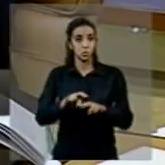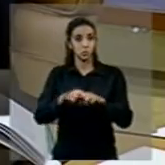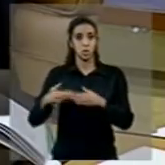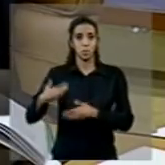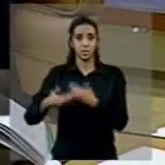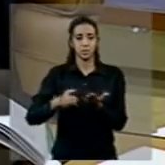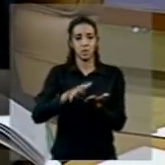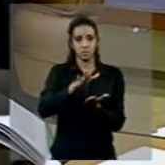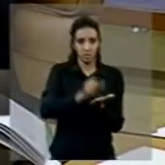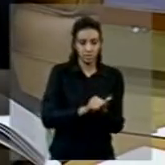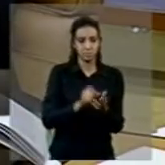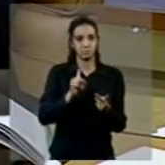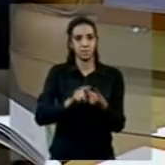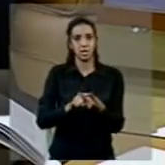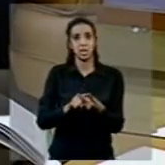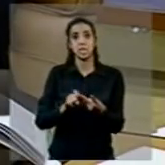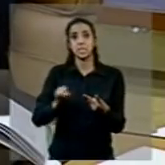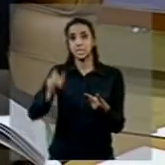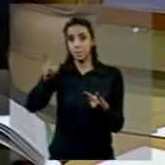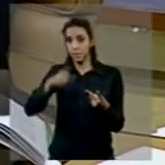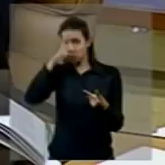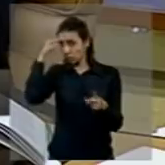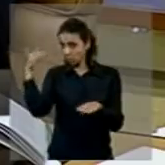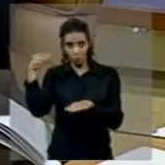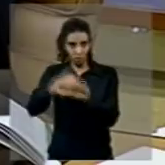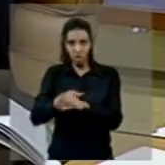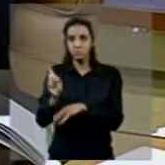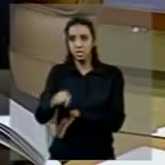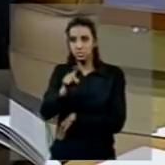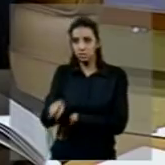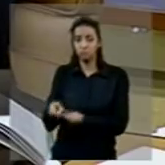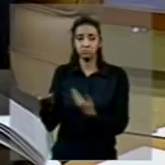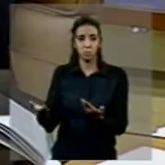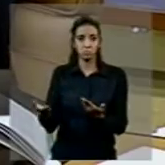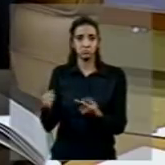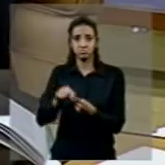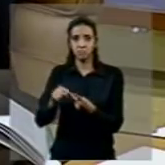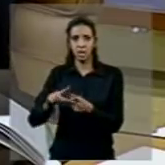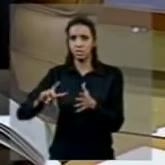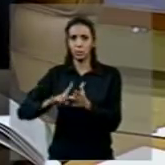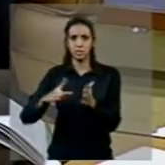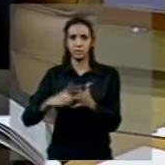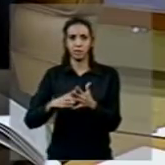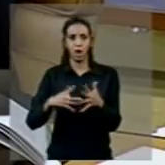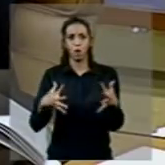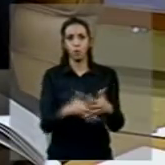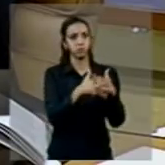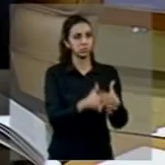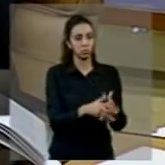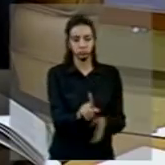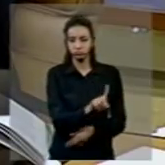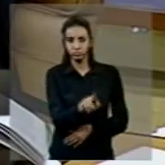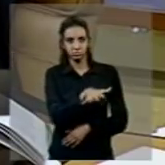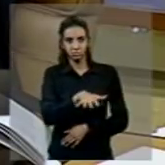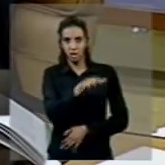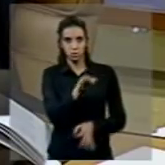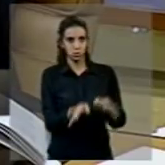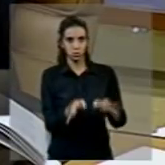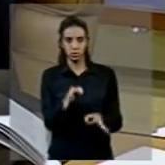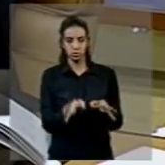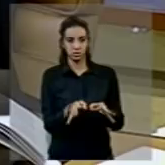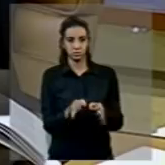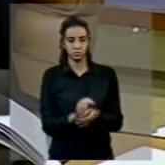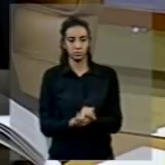este cancelamento nos casos de não comparecimento não perturba a ordem jurídica nem de